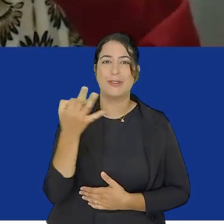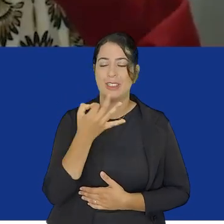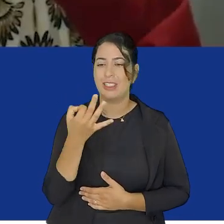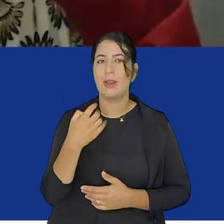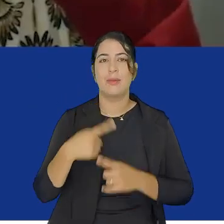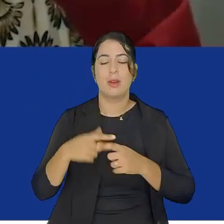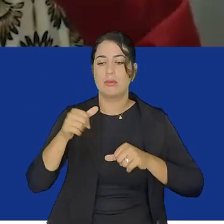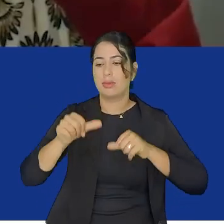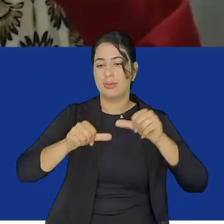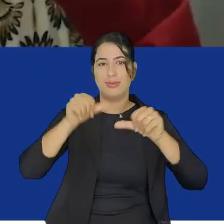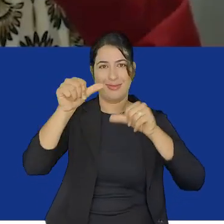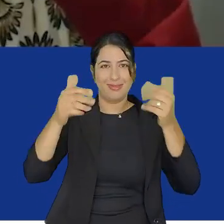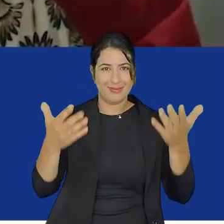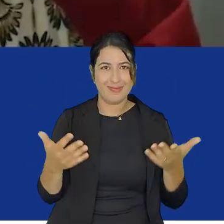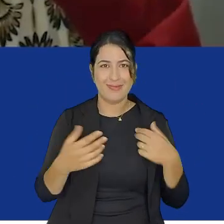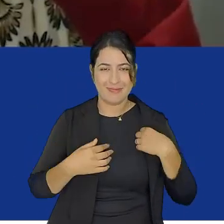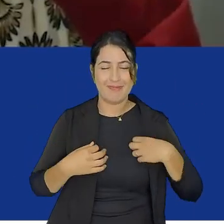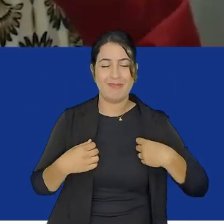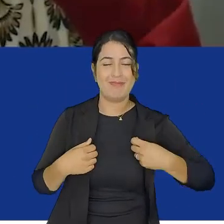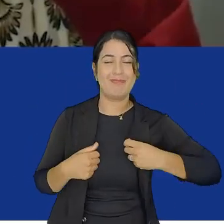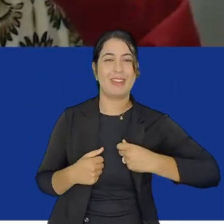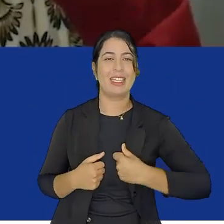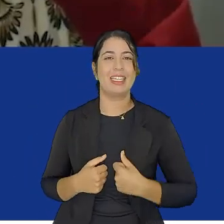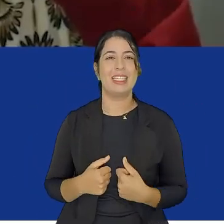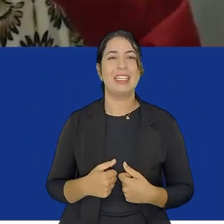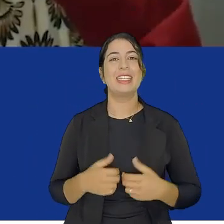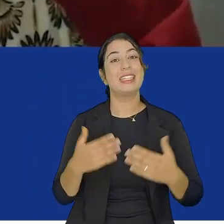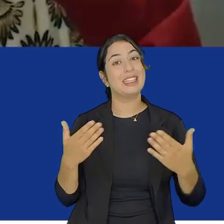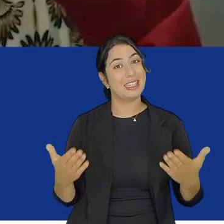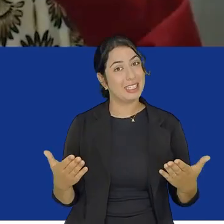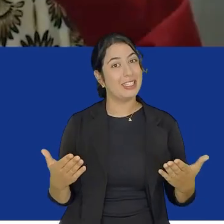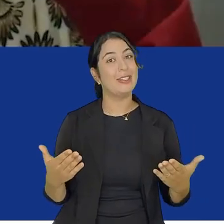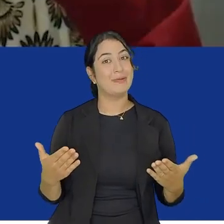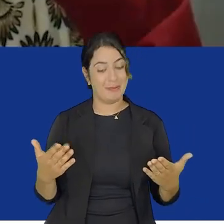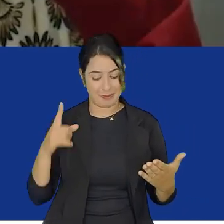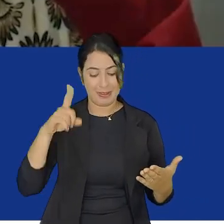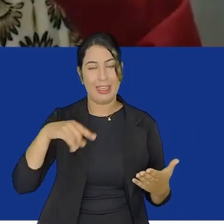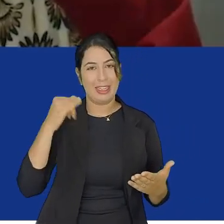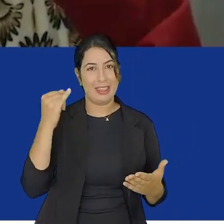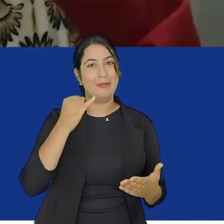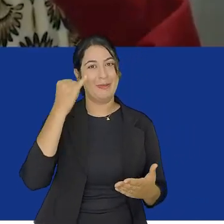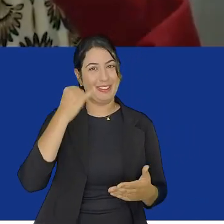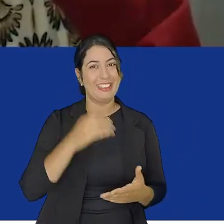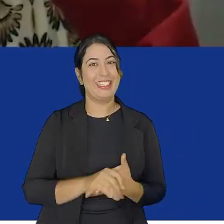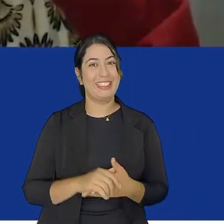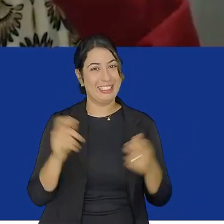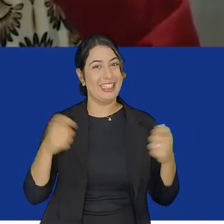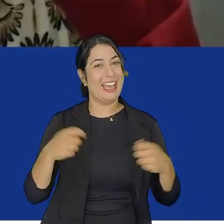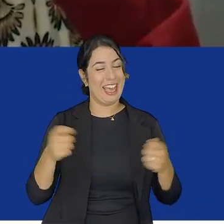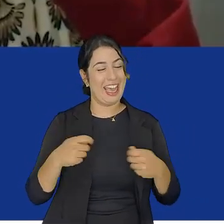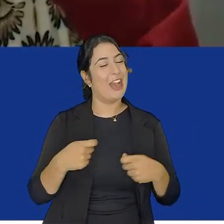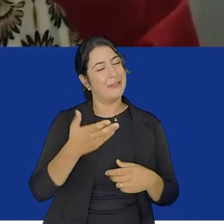ser gente com todas aquelas gentes que a gente trabalhava, né? Então, vale muito a pena a gente ter